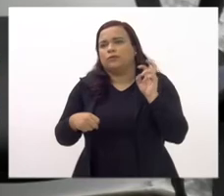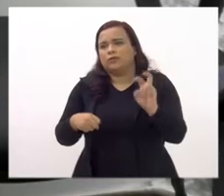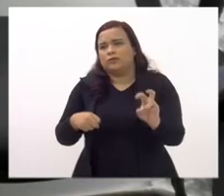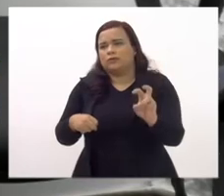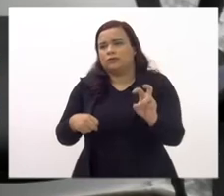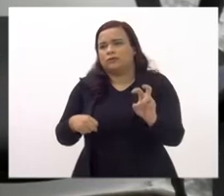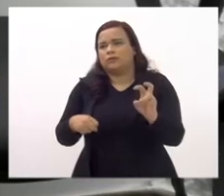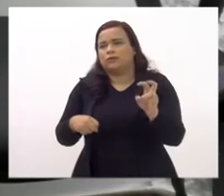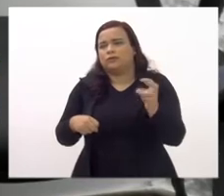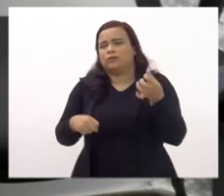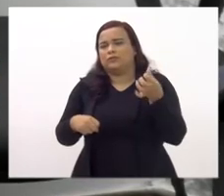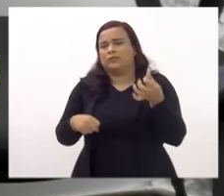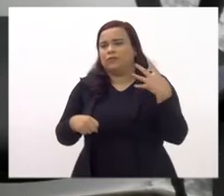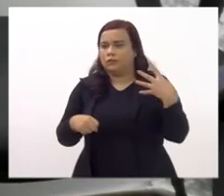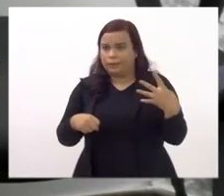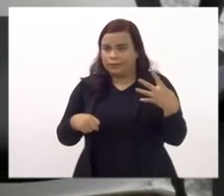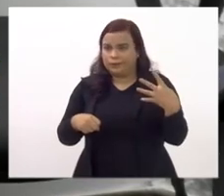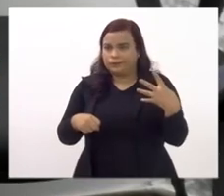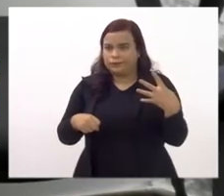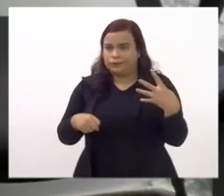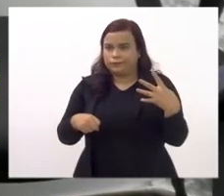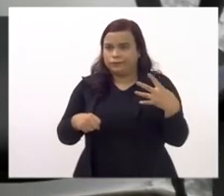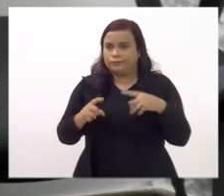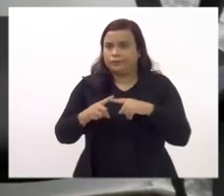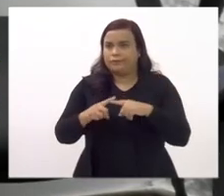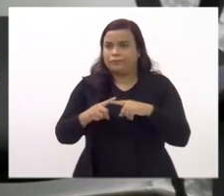1.564 estudantes. No entanto,